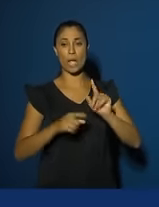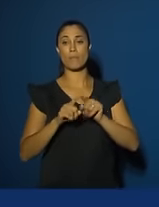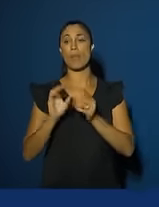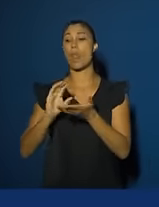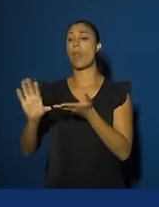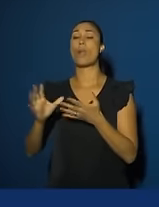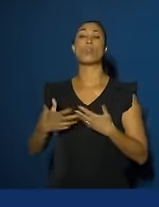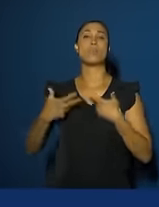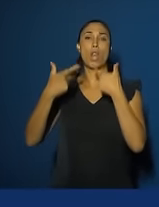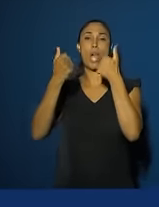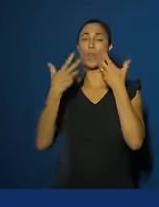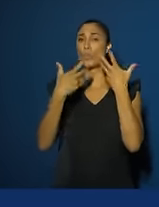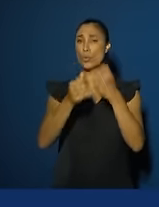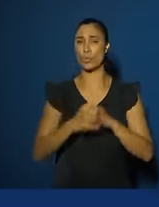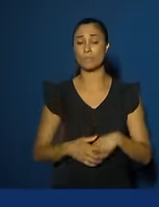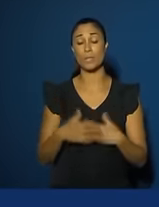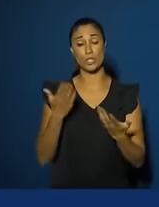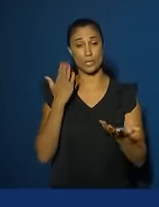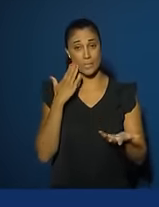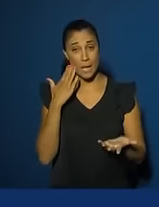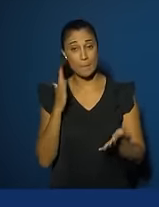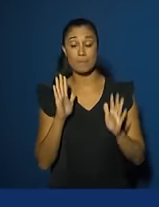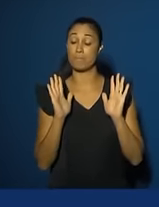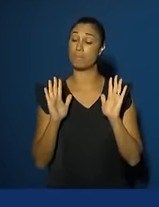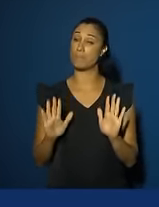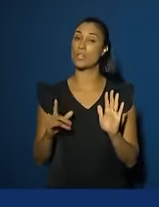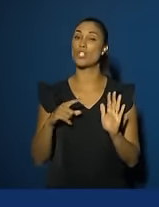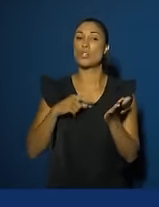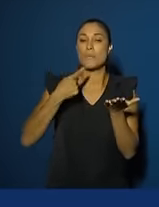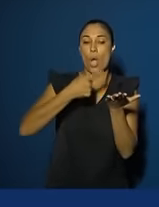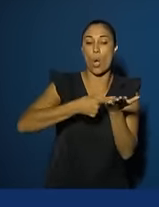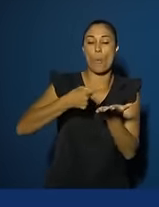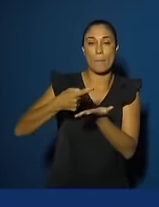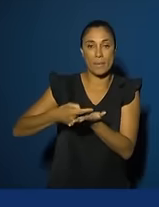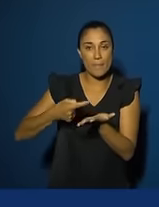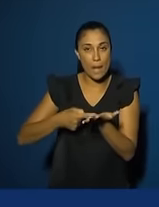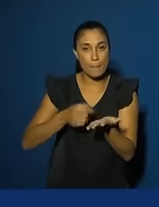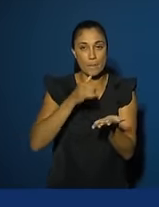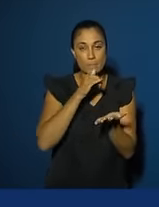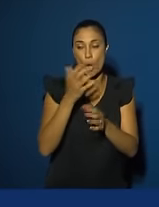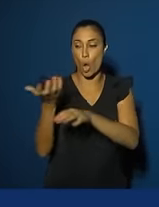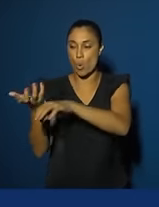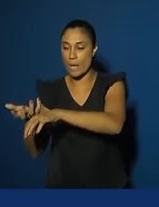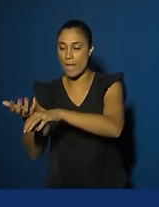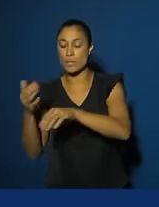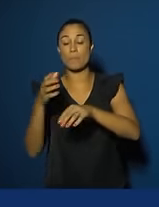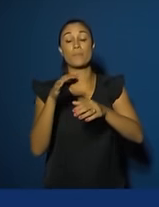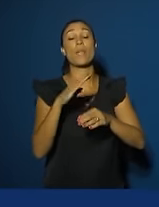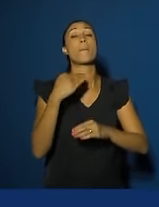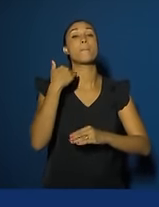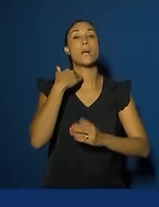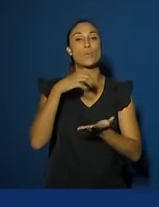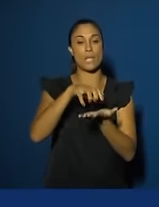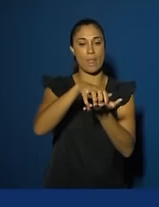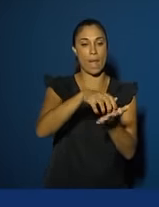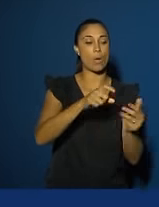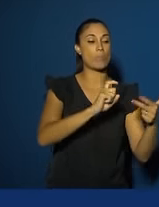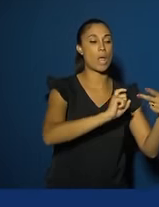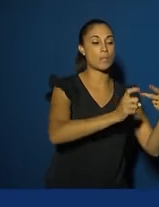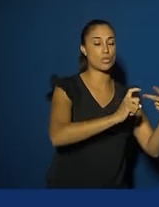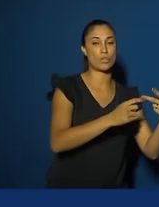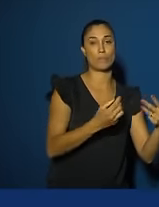aumentar vai tudo melhorar nós sabemos disso então nós temos que combinar o jogo congresso banco central e executivo